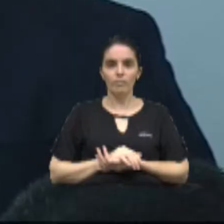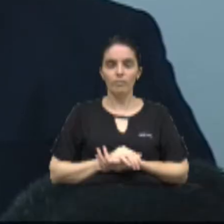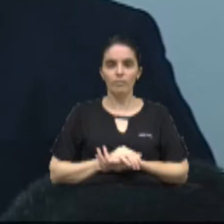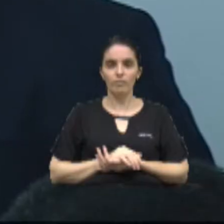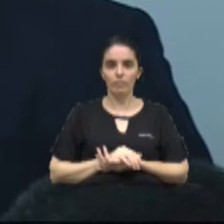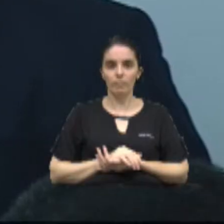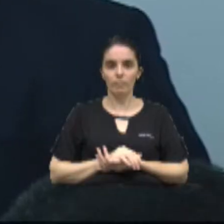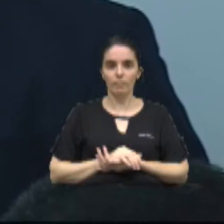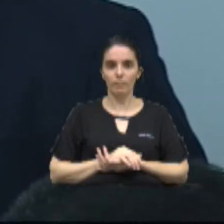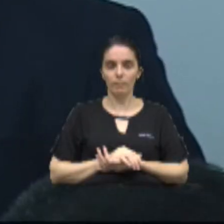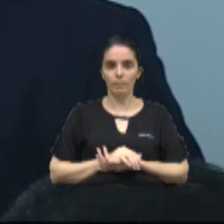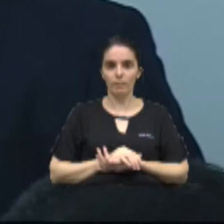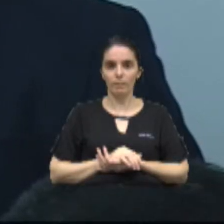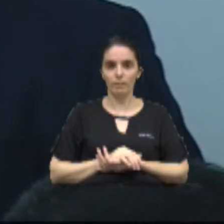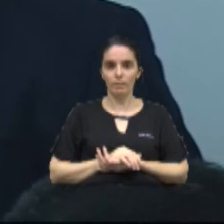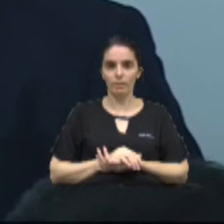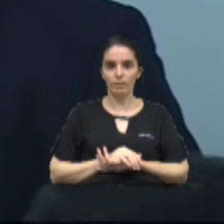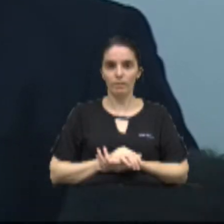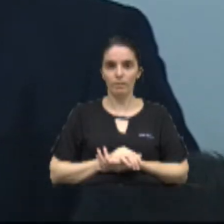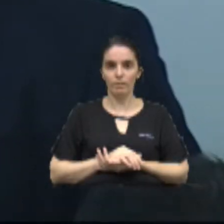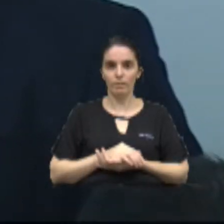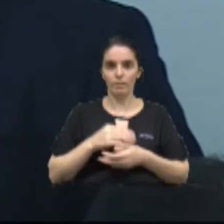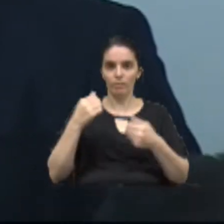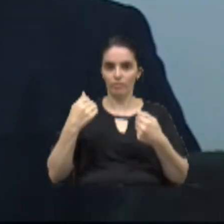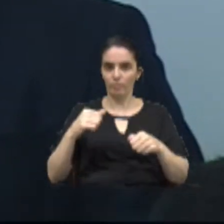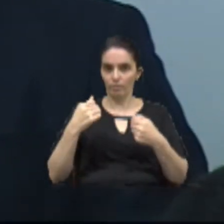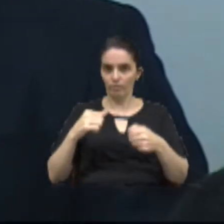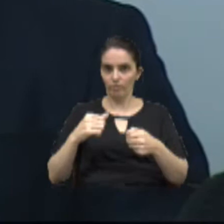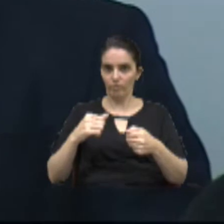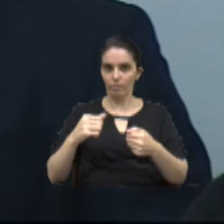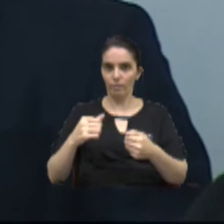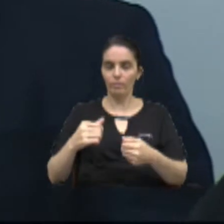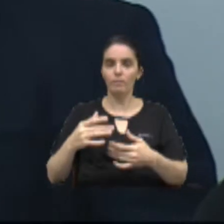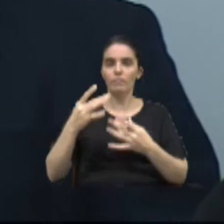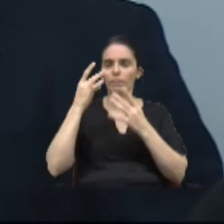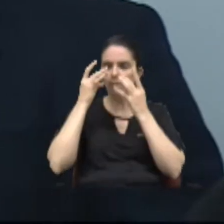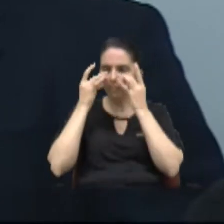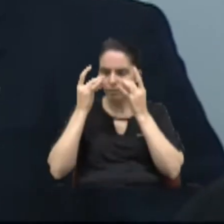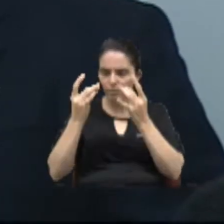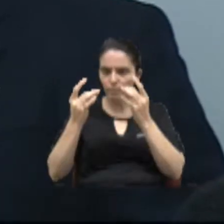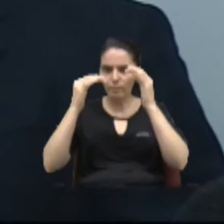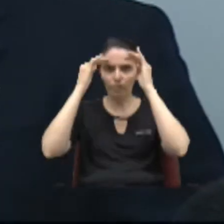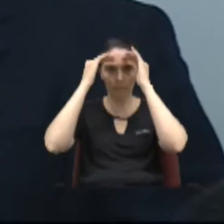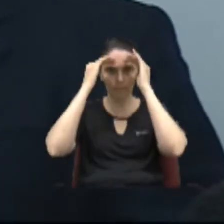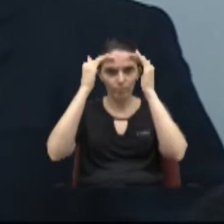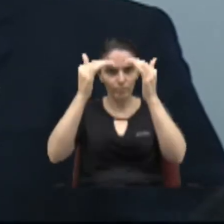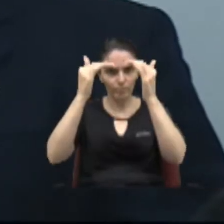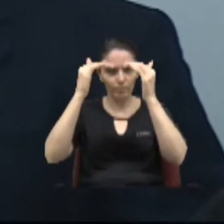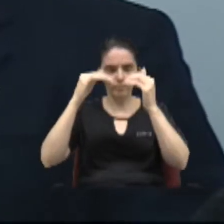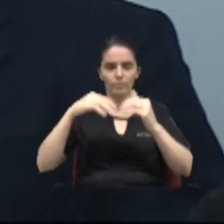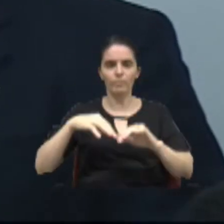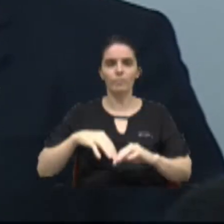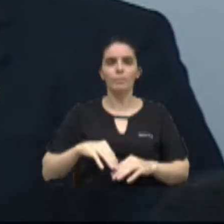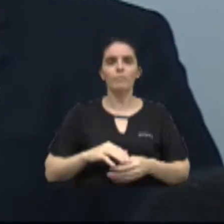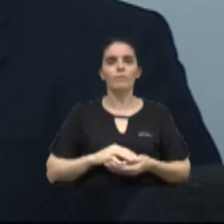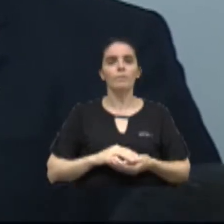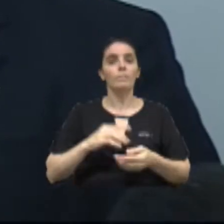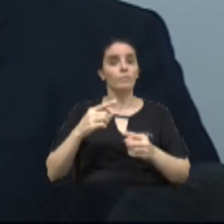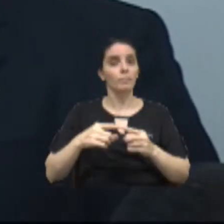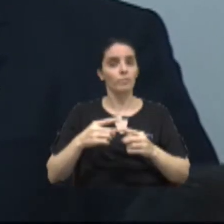dar a devida referência, devida atenção e o respeito por pessoas que